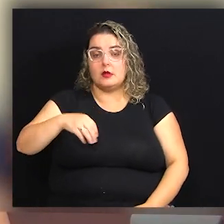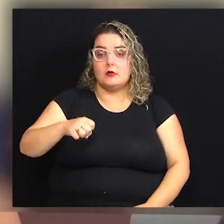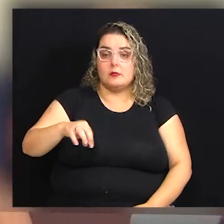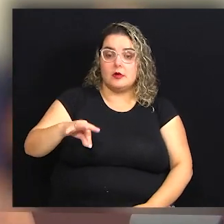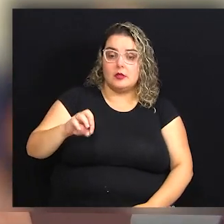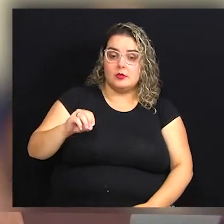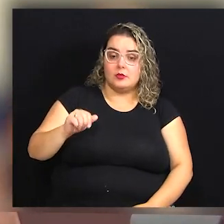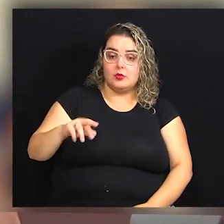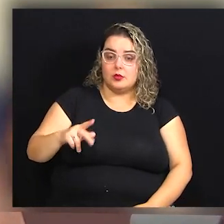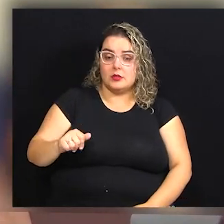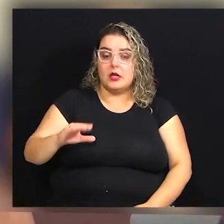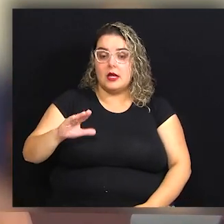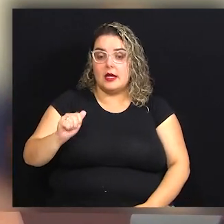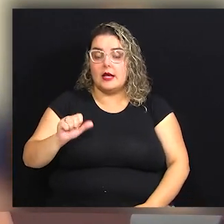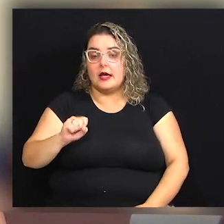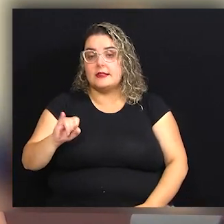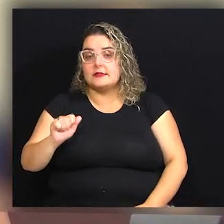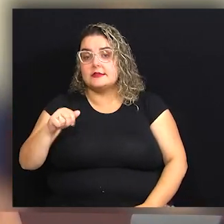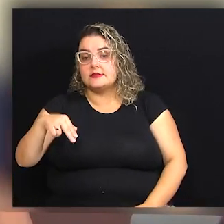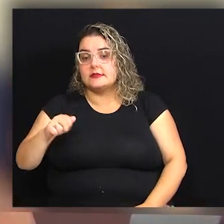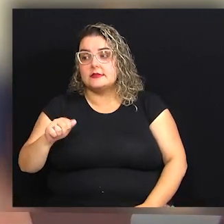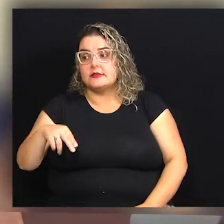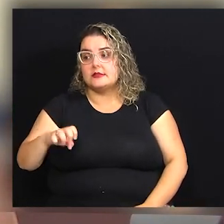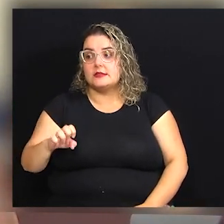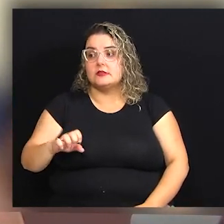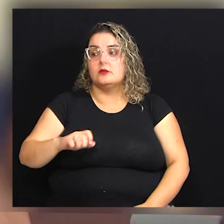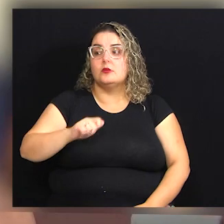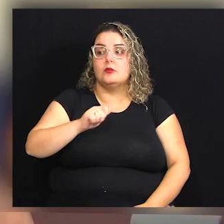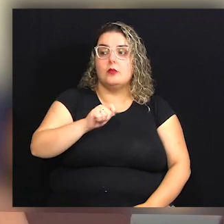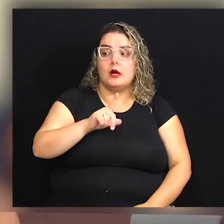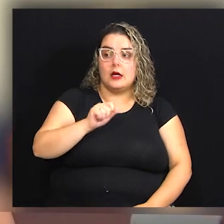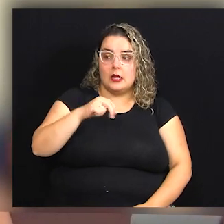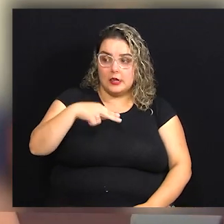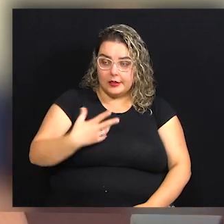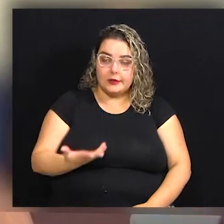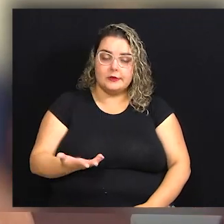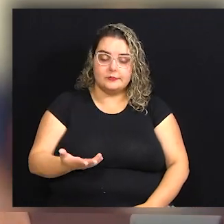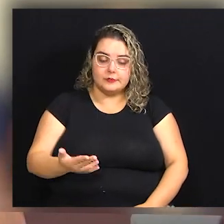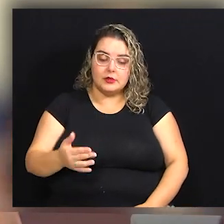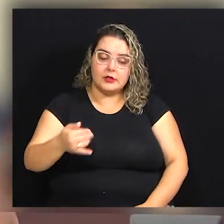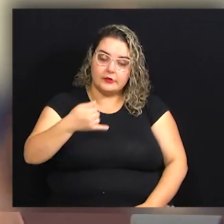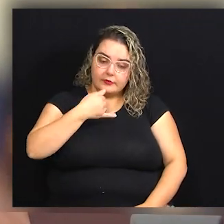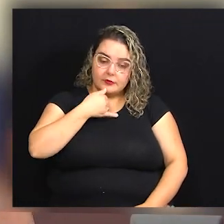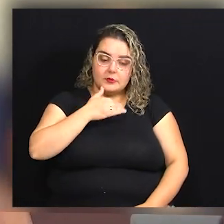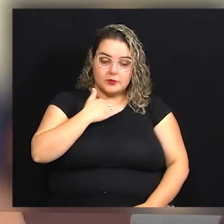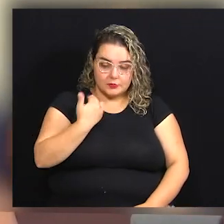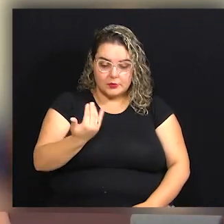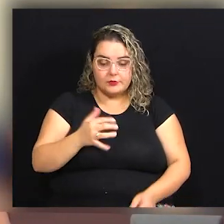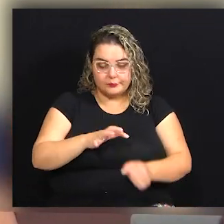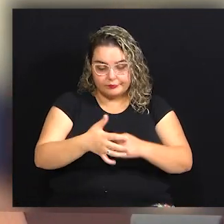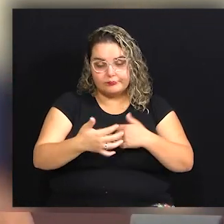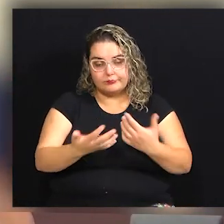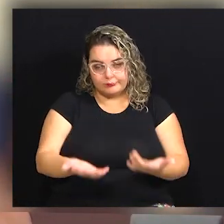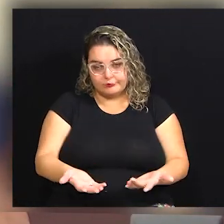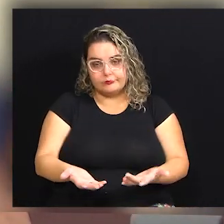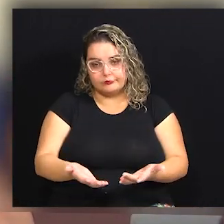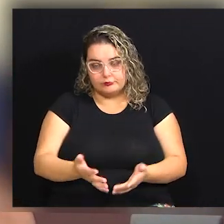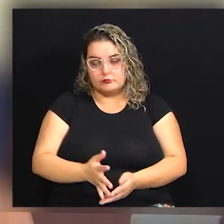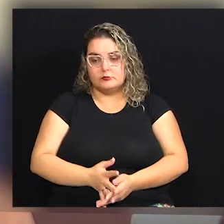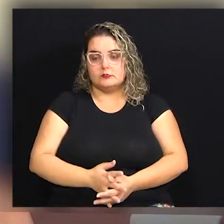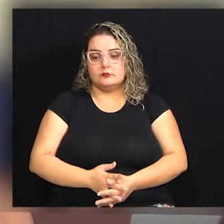Cassiane Tomilheiro, né, como o Alan Lumumba, né, que já nos deixou, infelizmente, devido ao Covid, né,